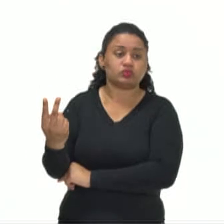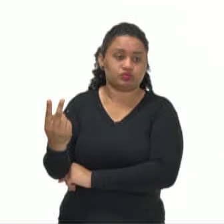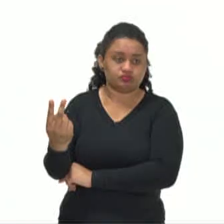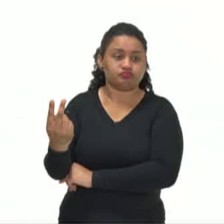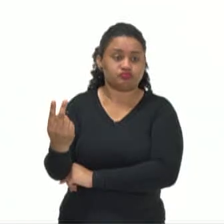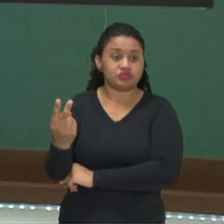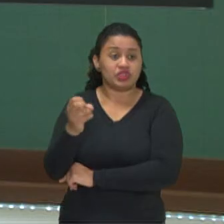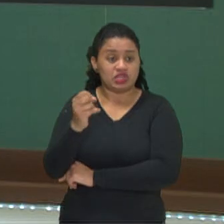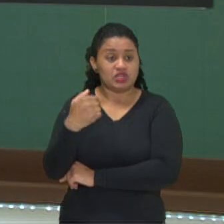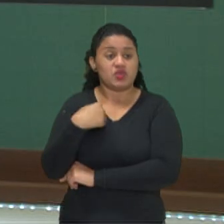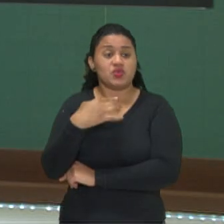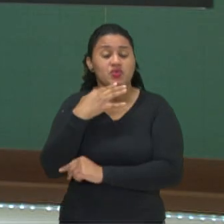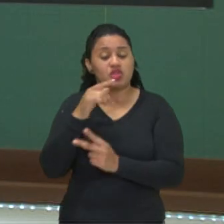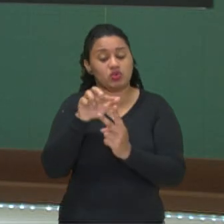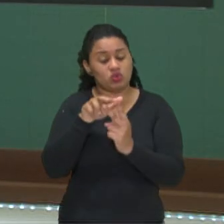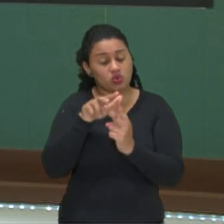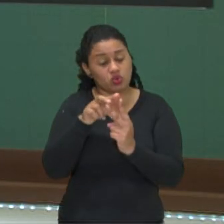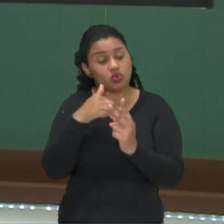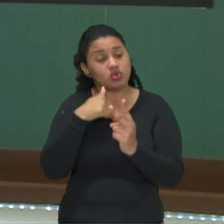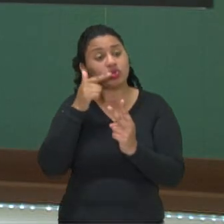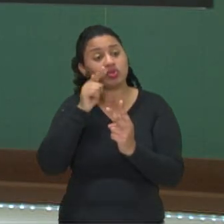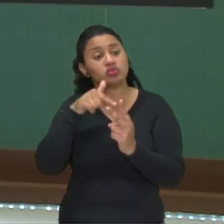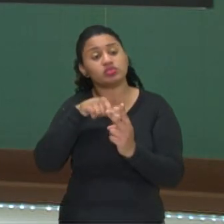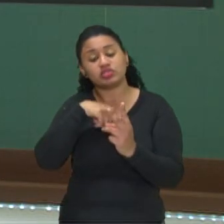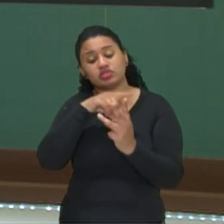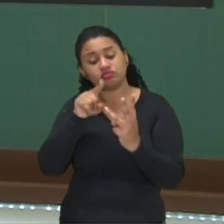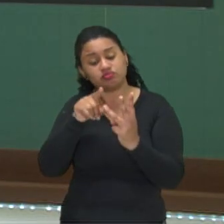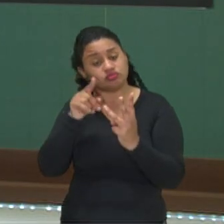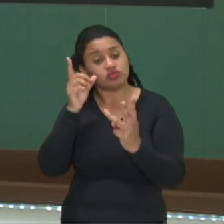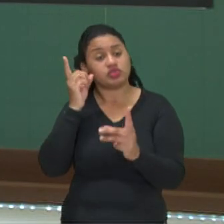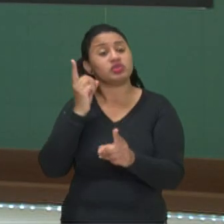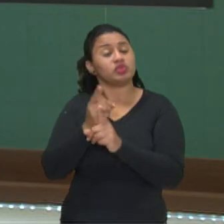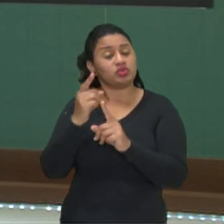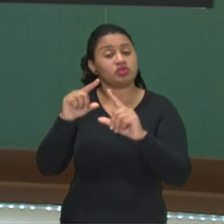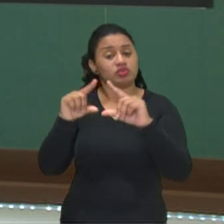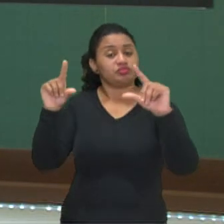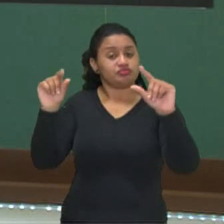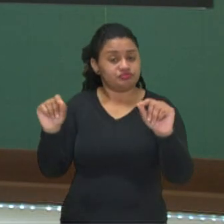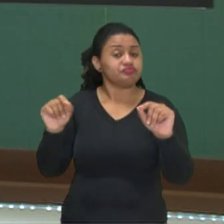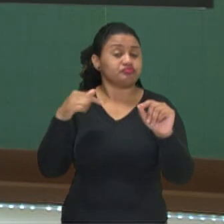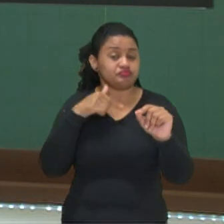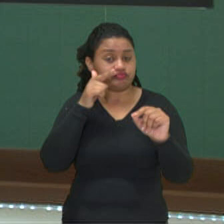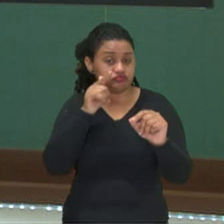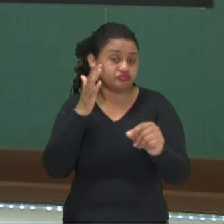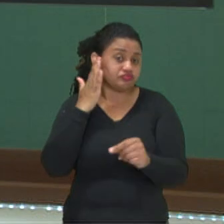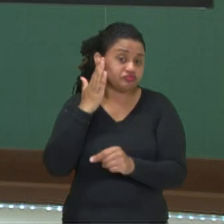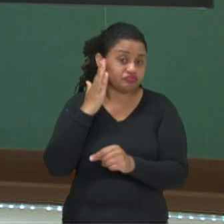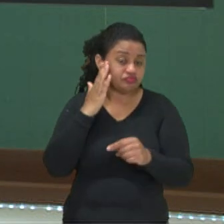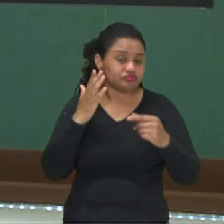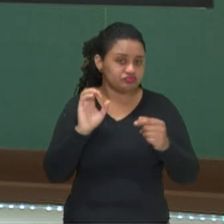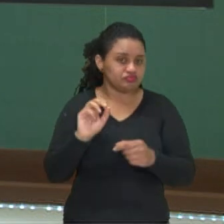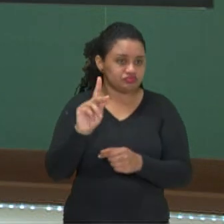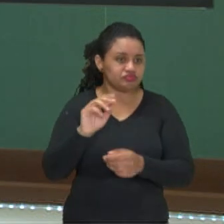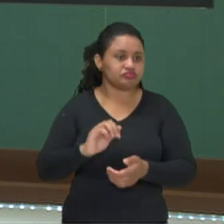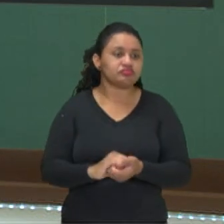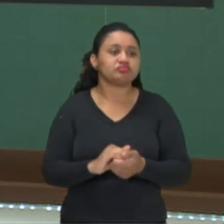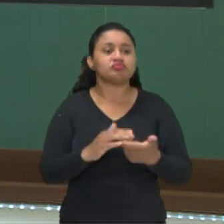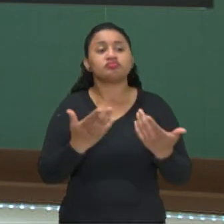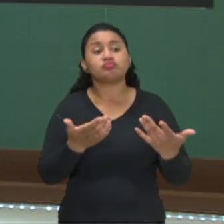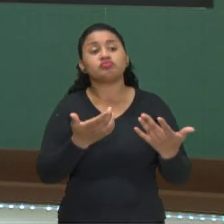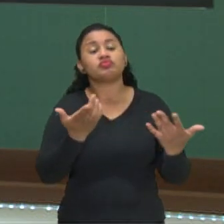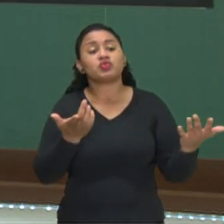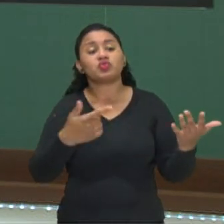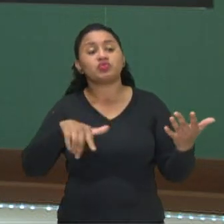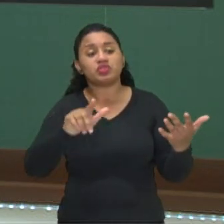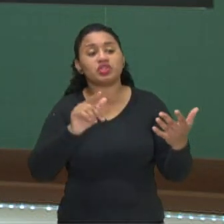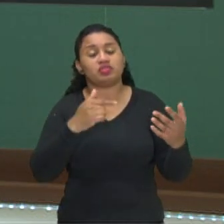2. Se eu conheço 2 valores, o terceiro pela relação de Euler eu consigo descobrir. Tranquilo? Então você